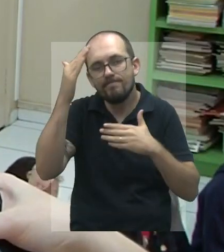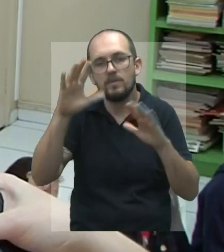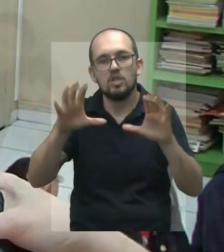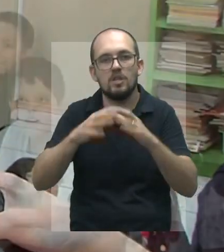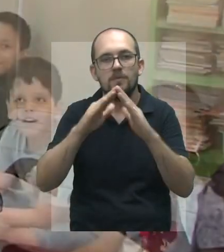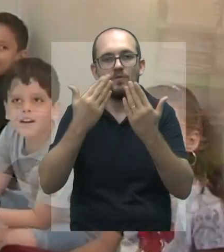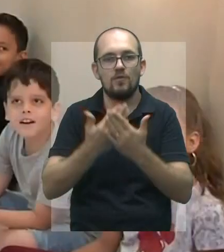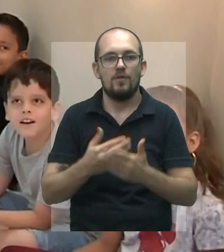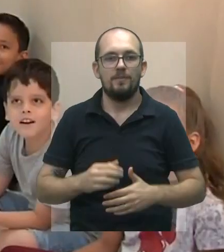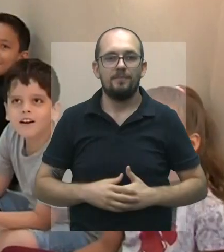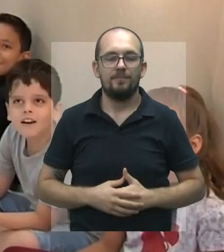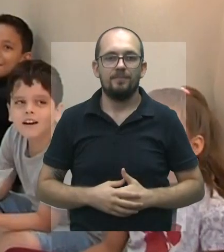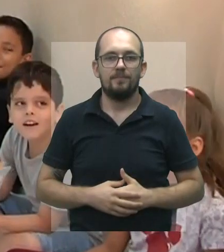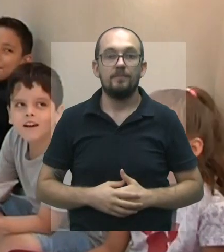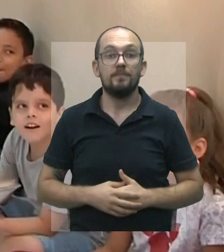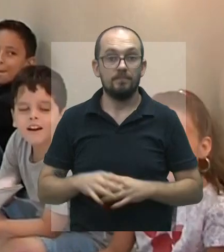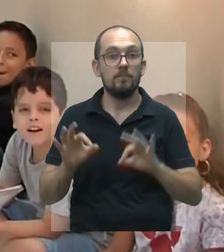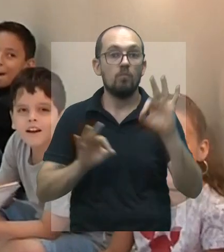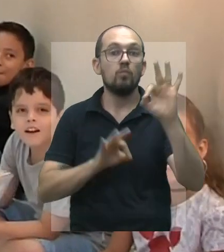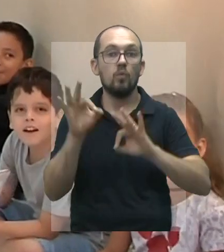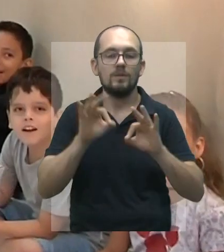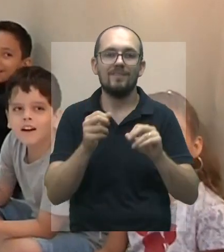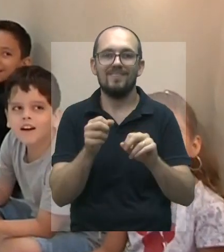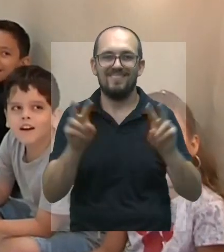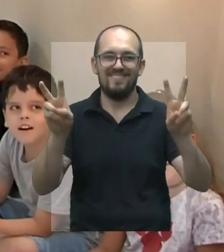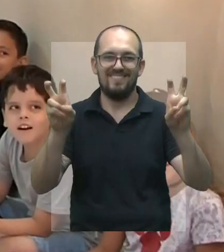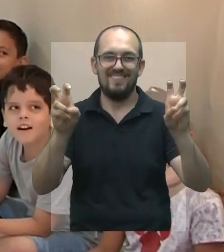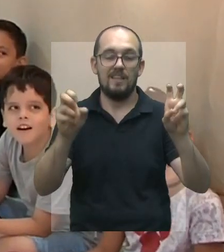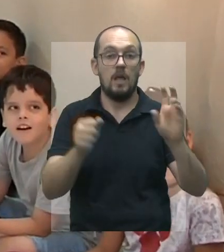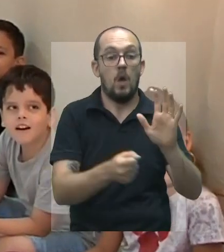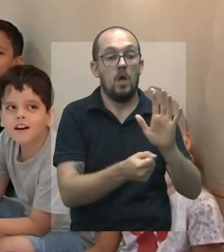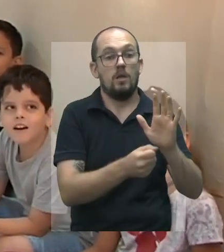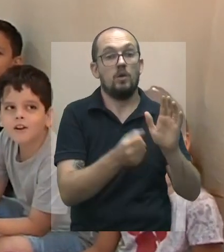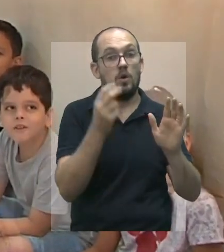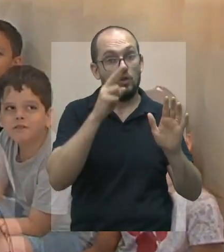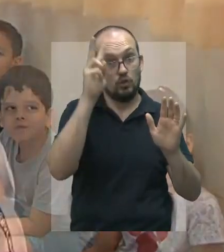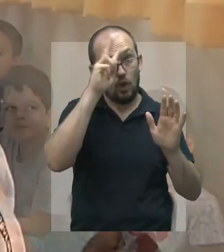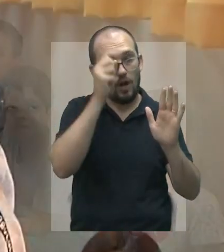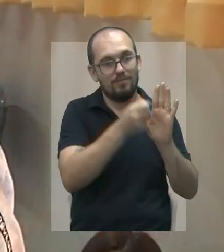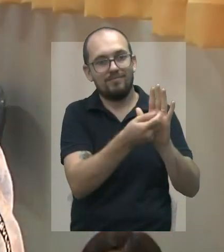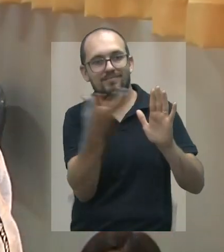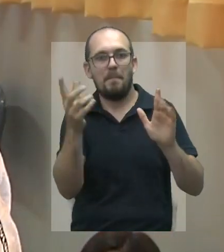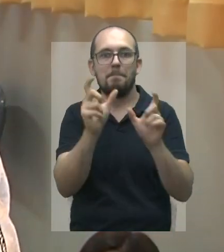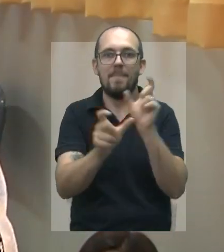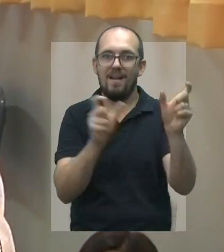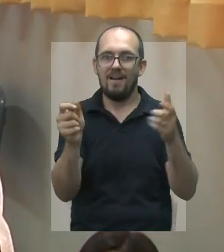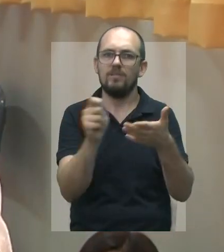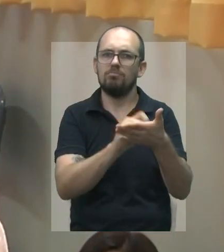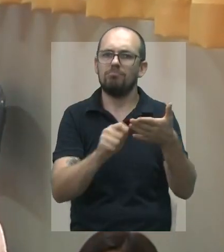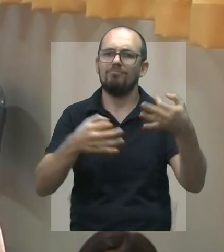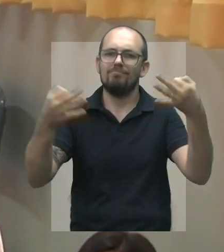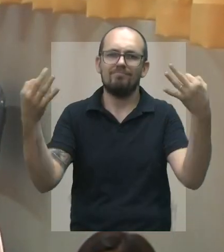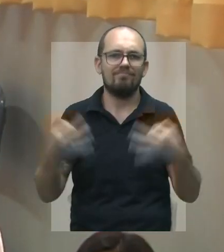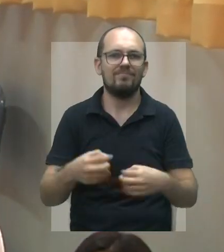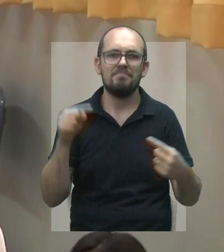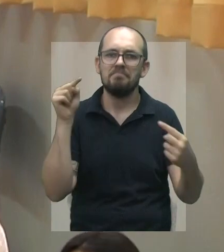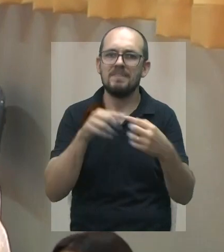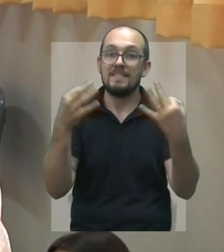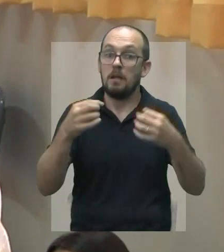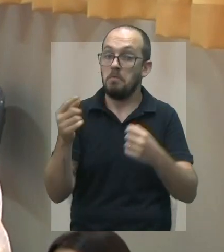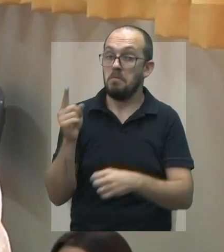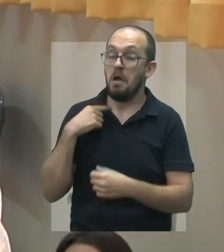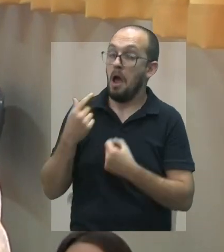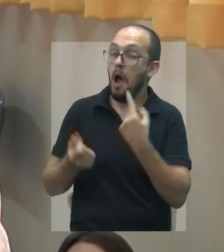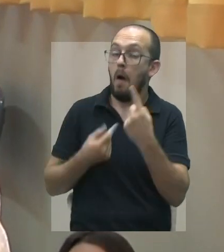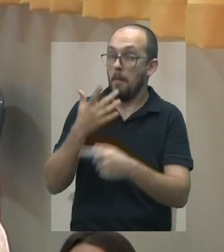da escolar. O projeto Tantas Palavras Quantas Histórias deu tão certo que tem até gente que está